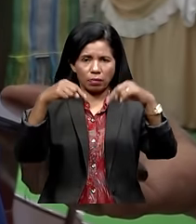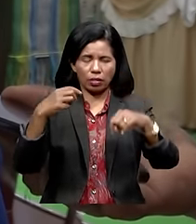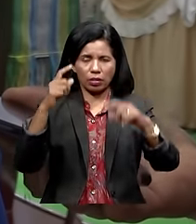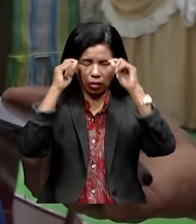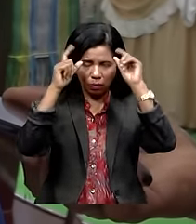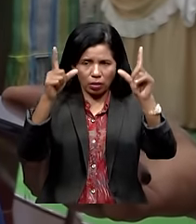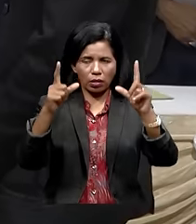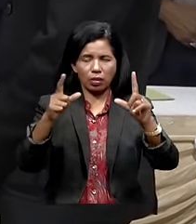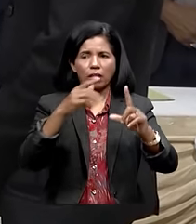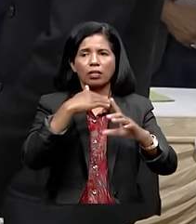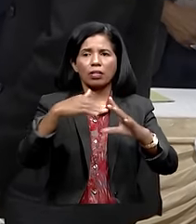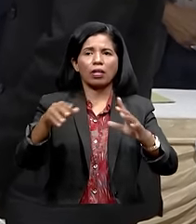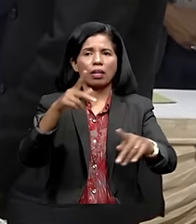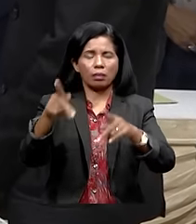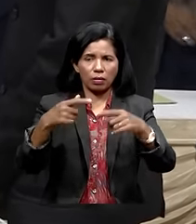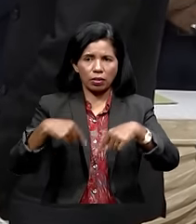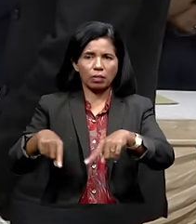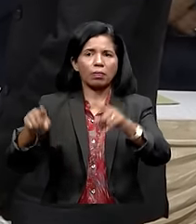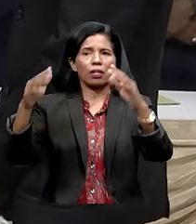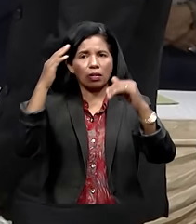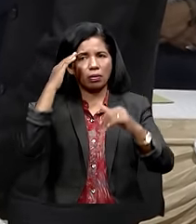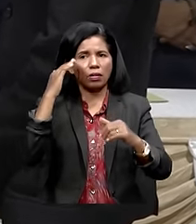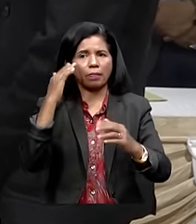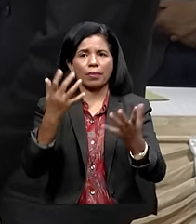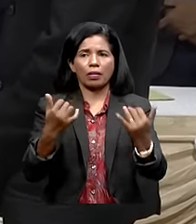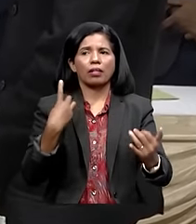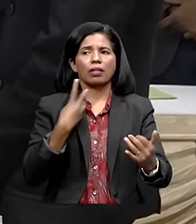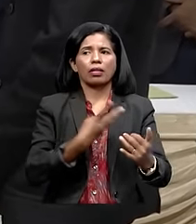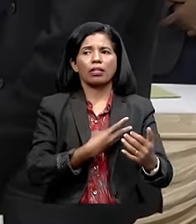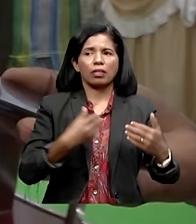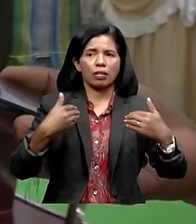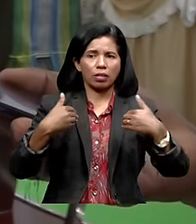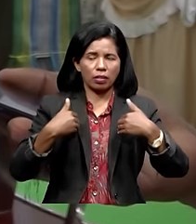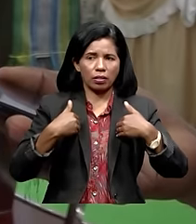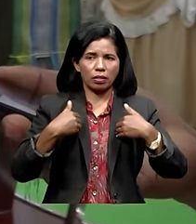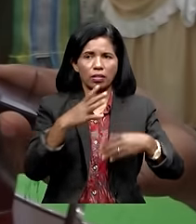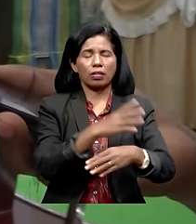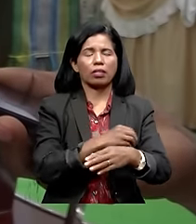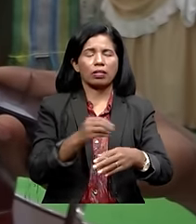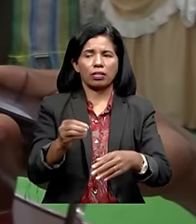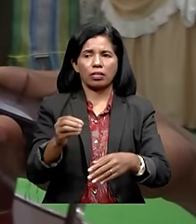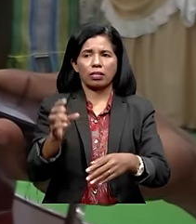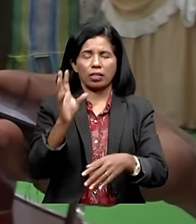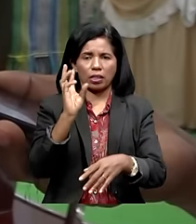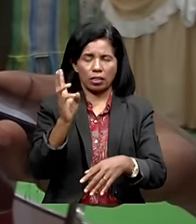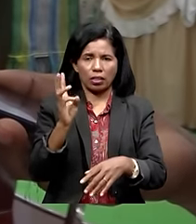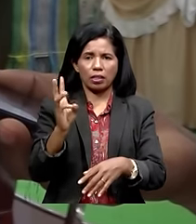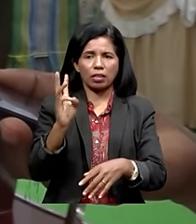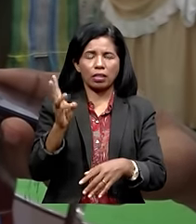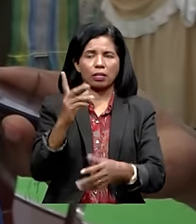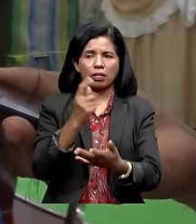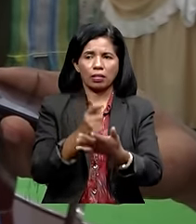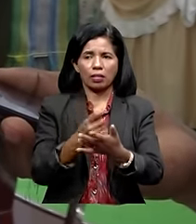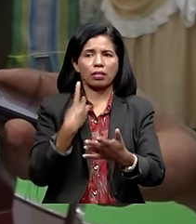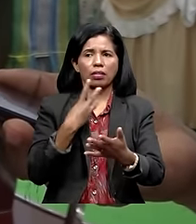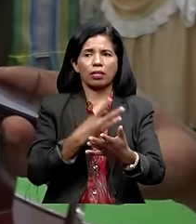a tu haruka trabalhador si ra ba Corea agora ita ihona 30 mais tiona negala hello tuan para